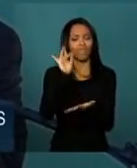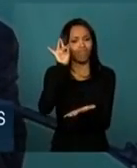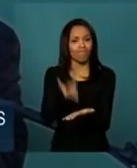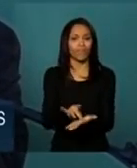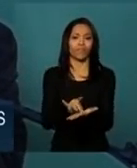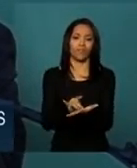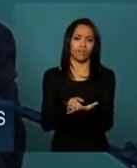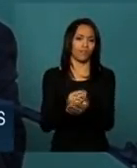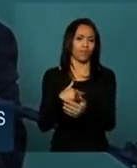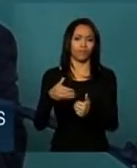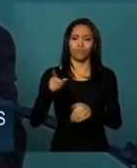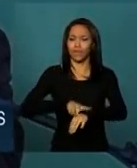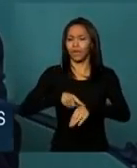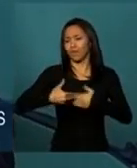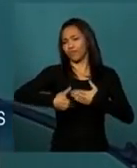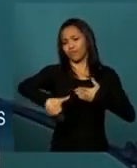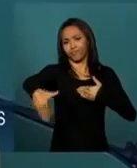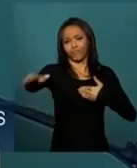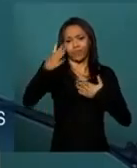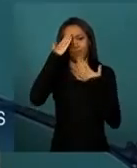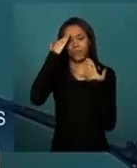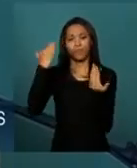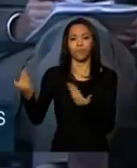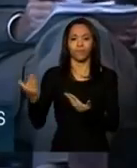verdadeira por muito tempo. Muito obrigado, presidente.